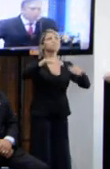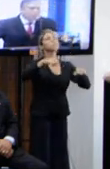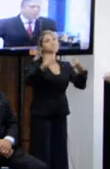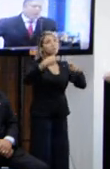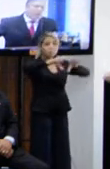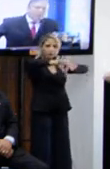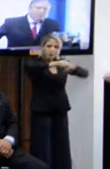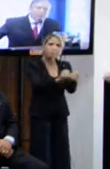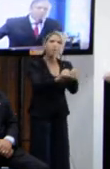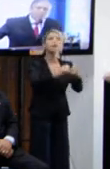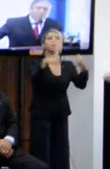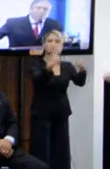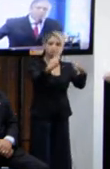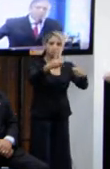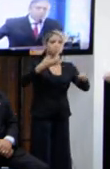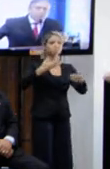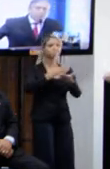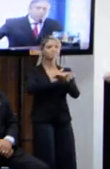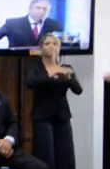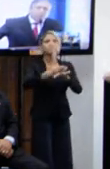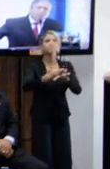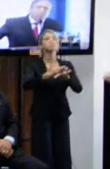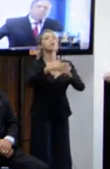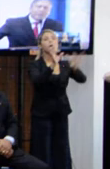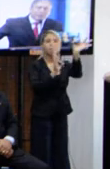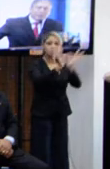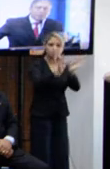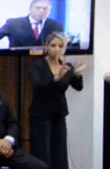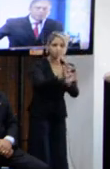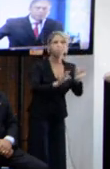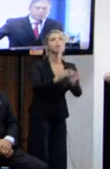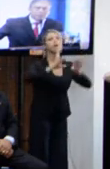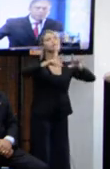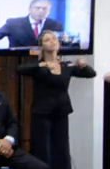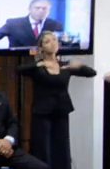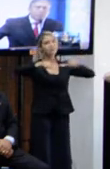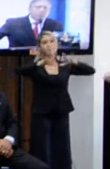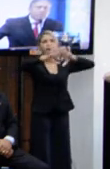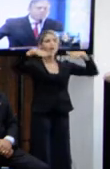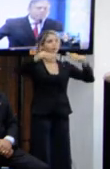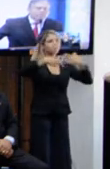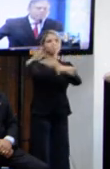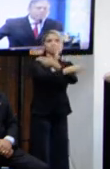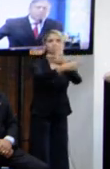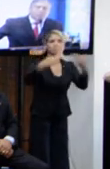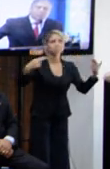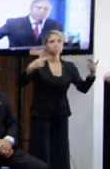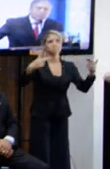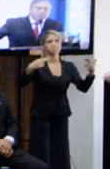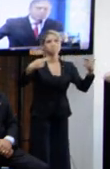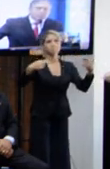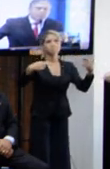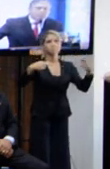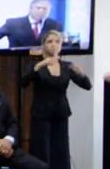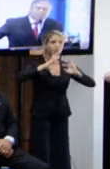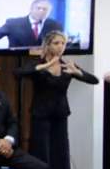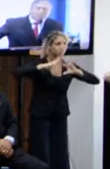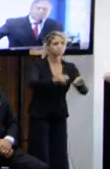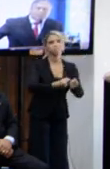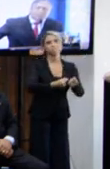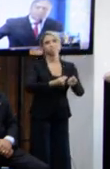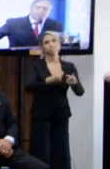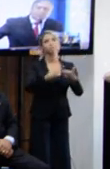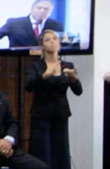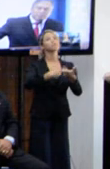onde a prefeitura se tornou o maior empregador desse município. E a gente sabe que o empregador tem que